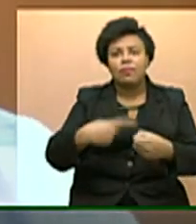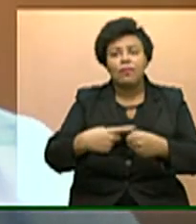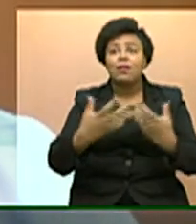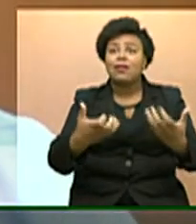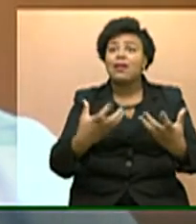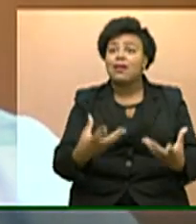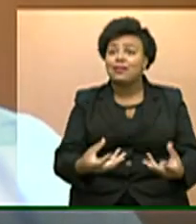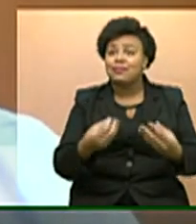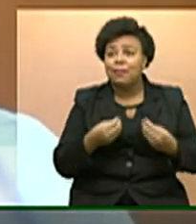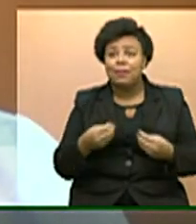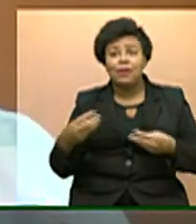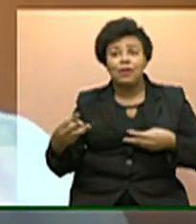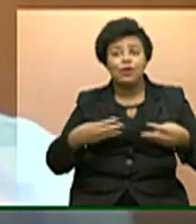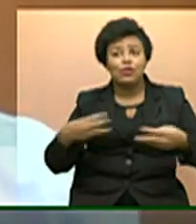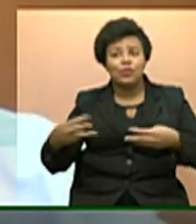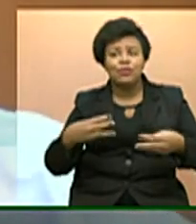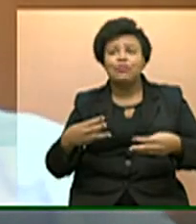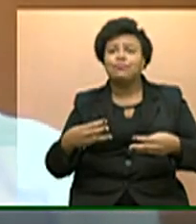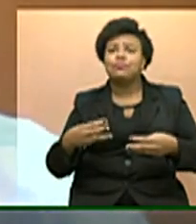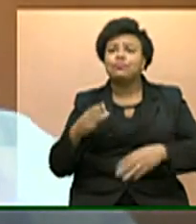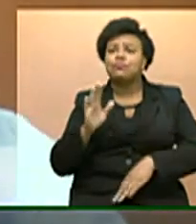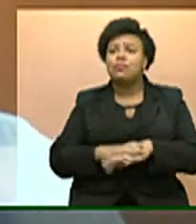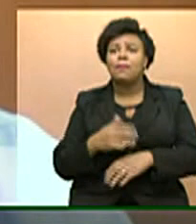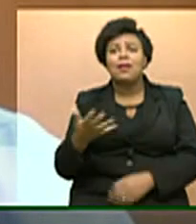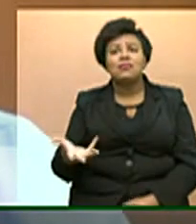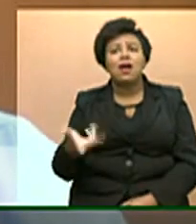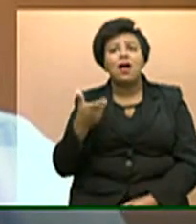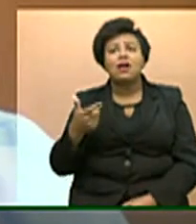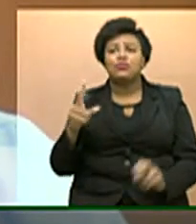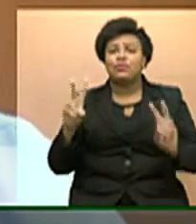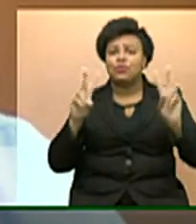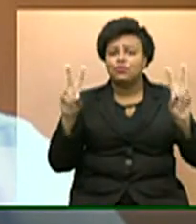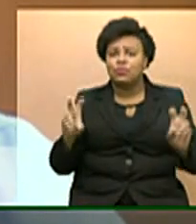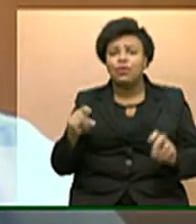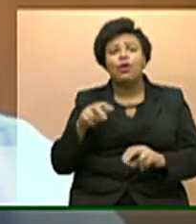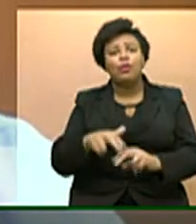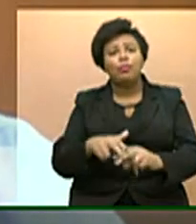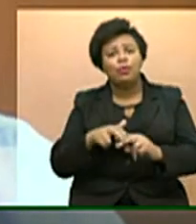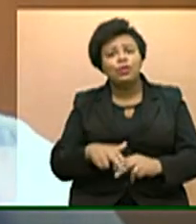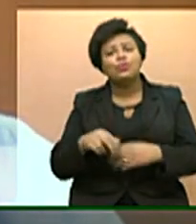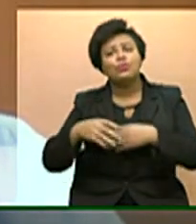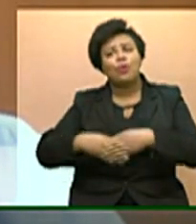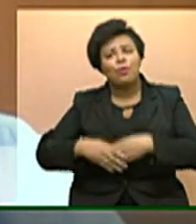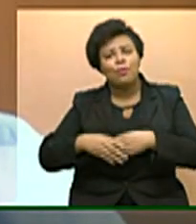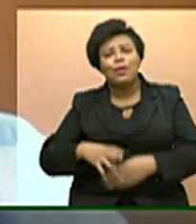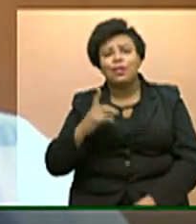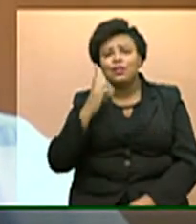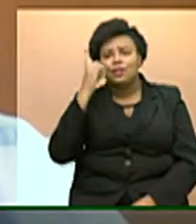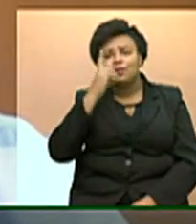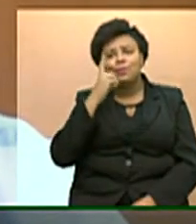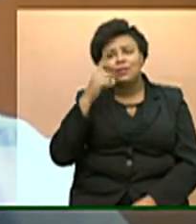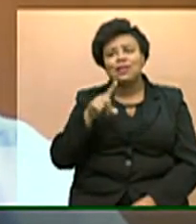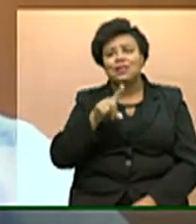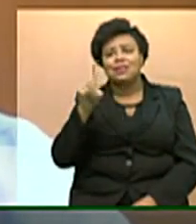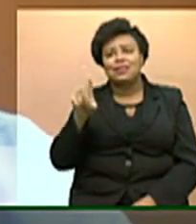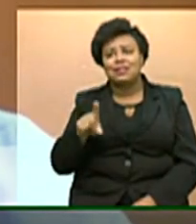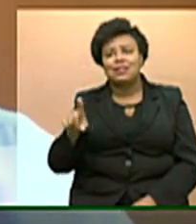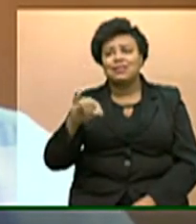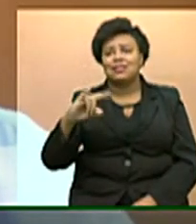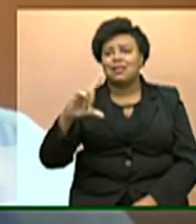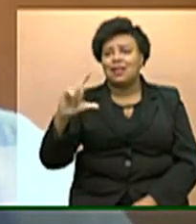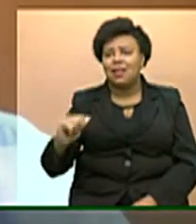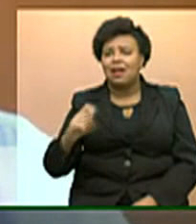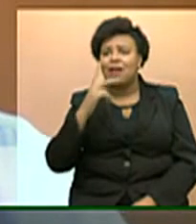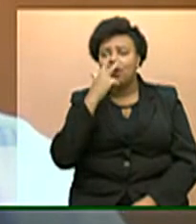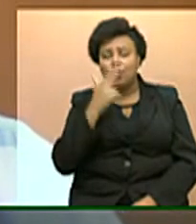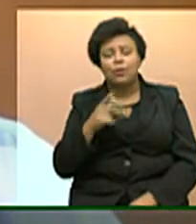quer receber uma rodovia, de ser mais ágil esta questão. Por isso que eu faço aqui os cumprimentos à deputada Zilá Breitenbach, da mesma